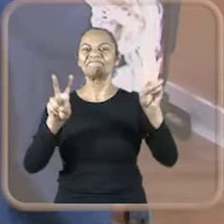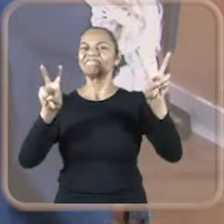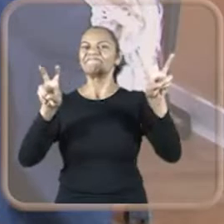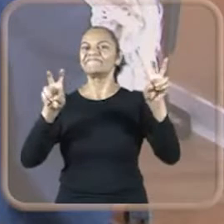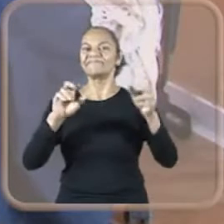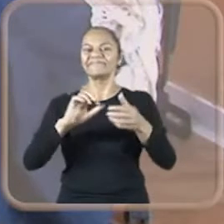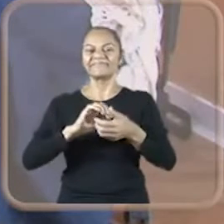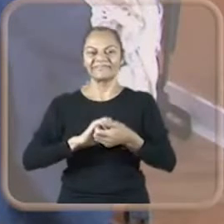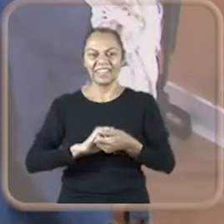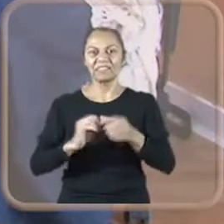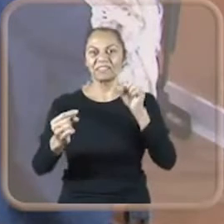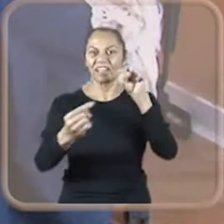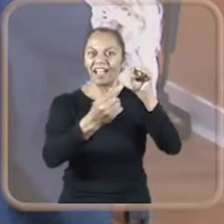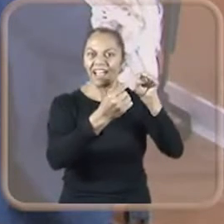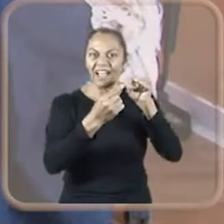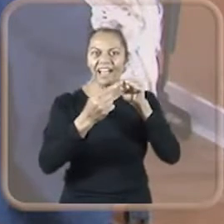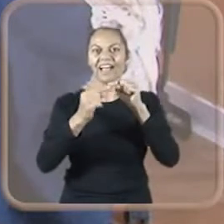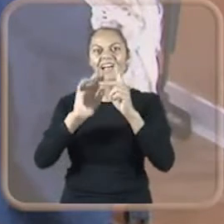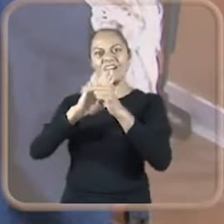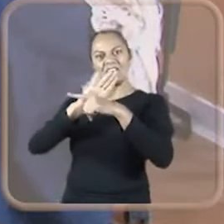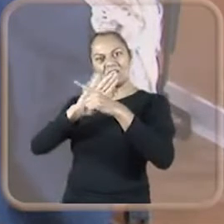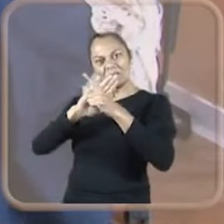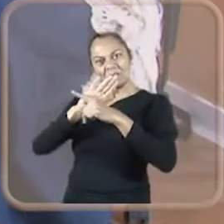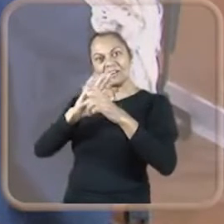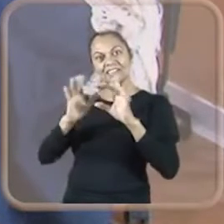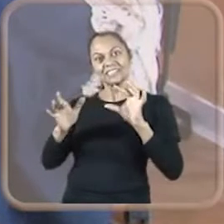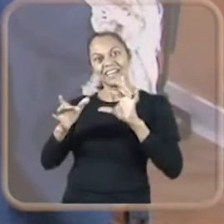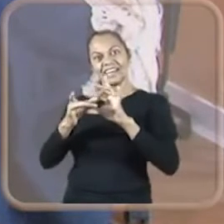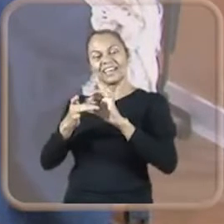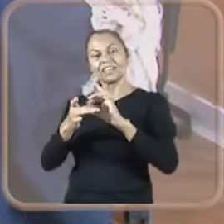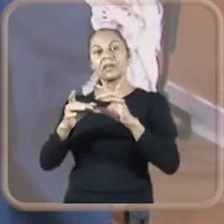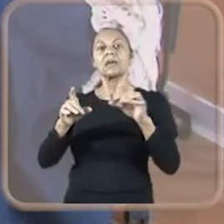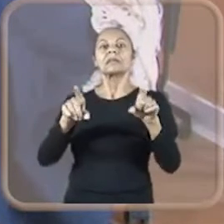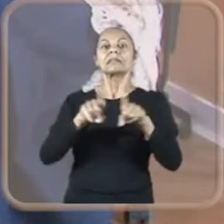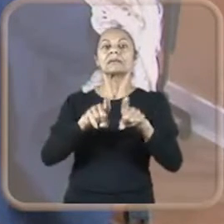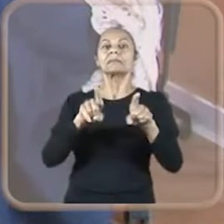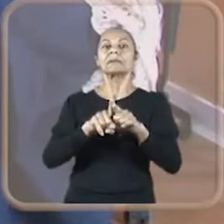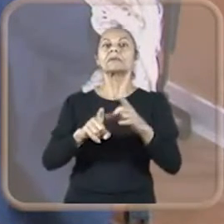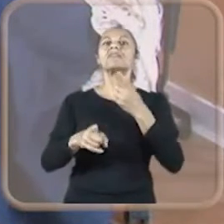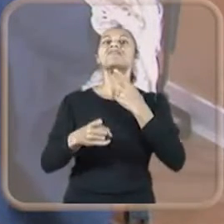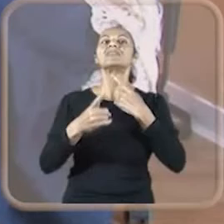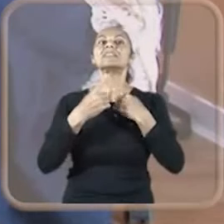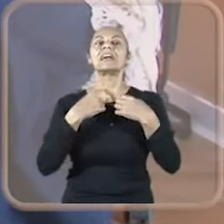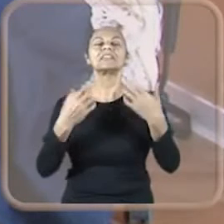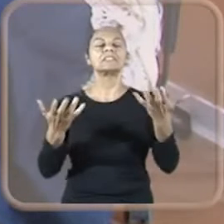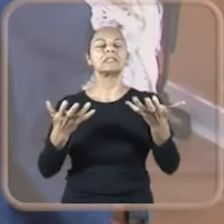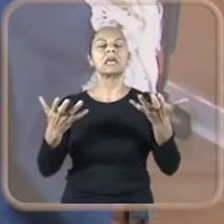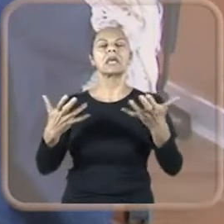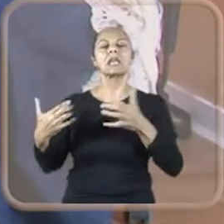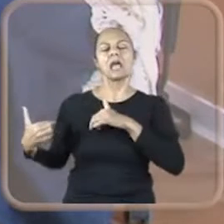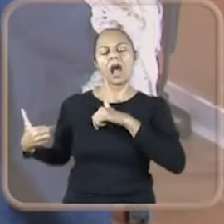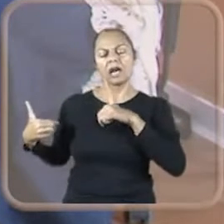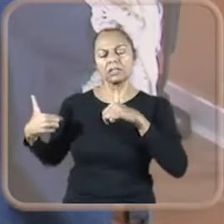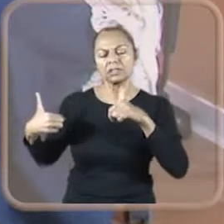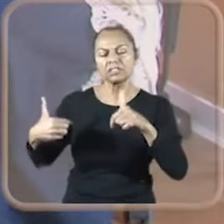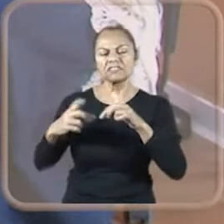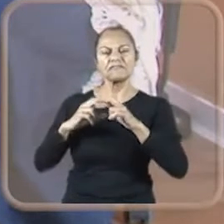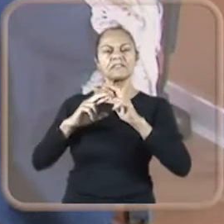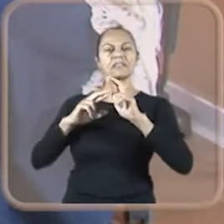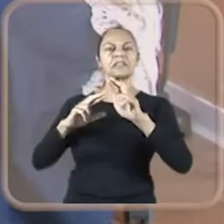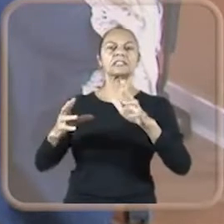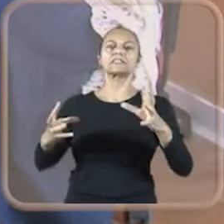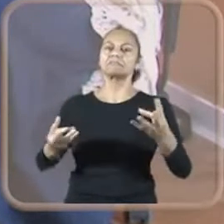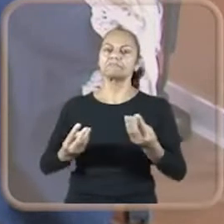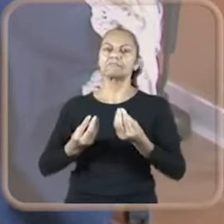acho que tem tudo a ver com a nossa, com o nosso projeto, né, com a nossa vontade de fazer diferente e fazer